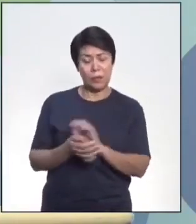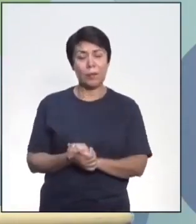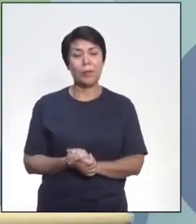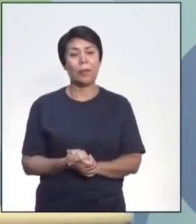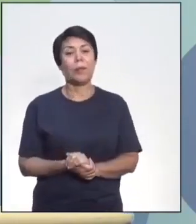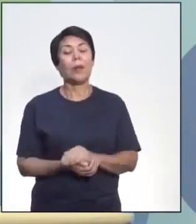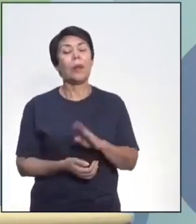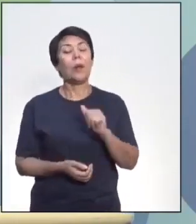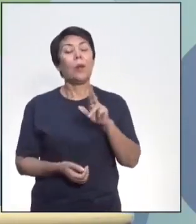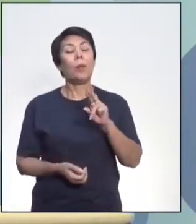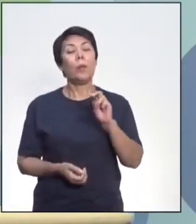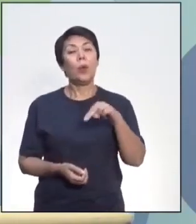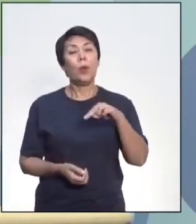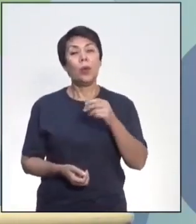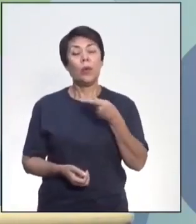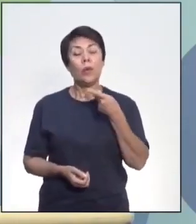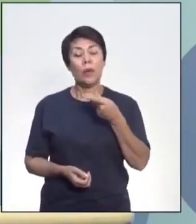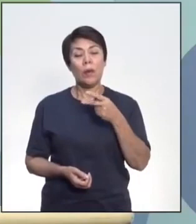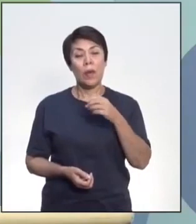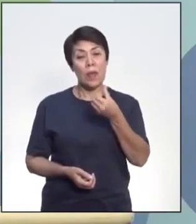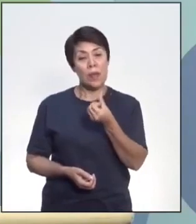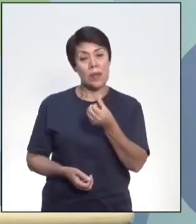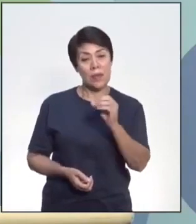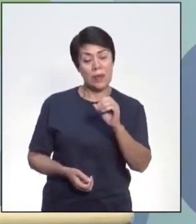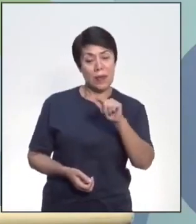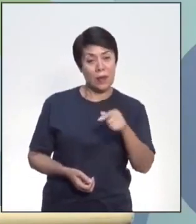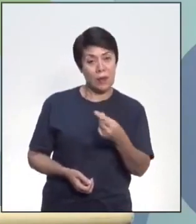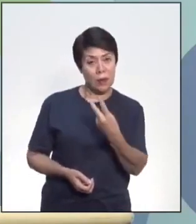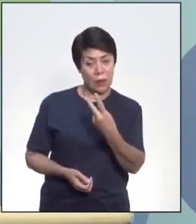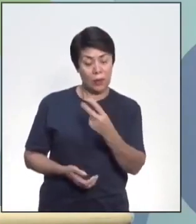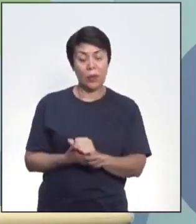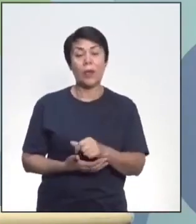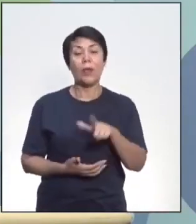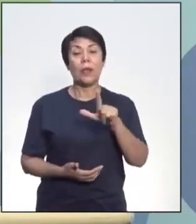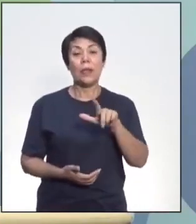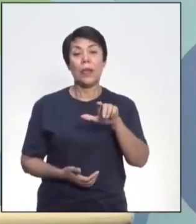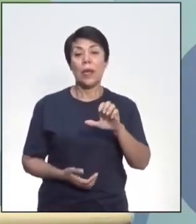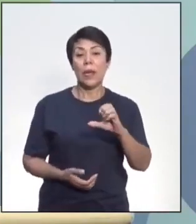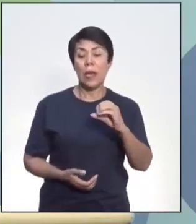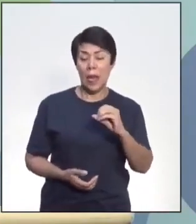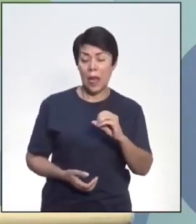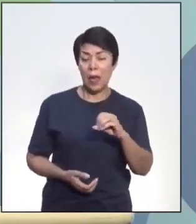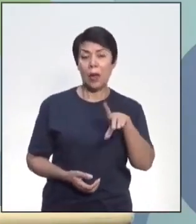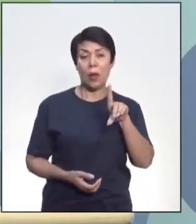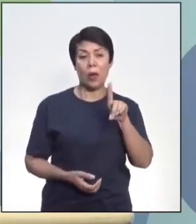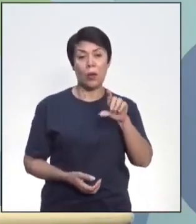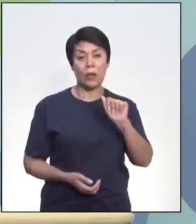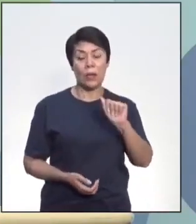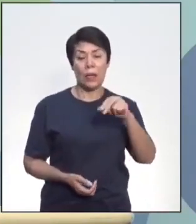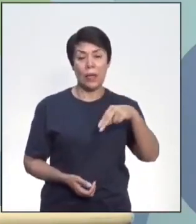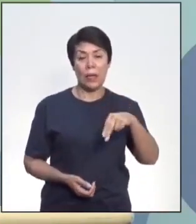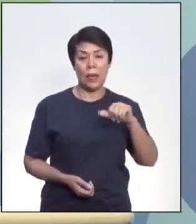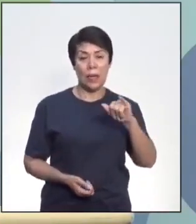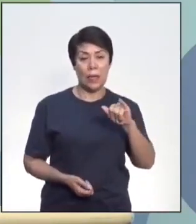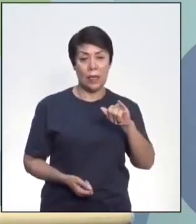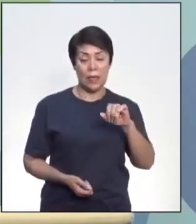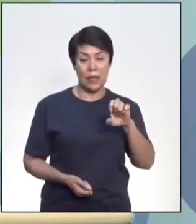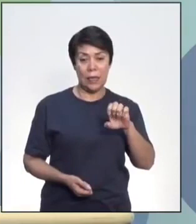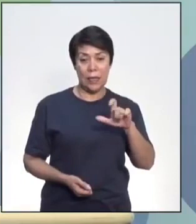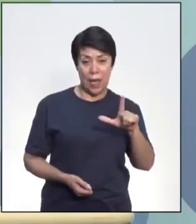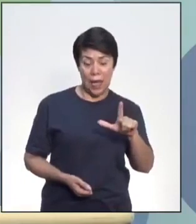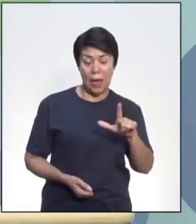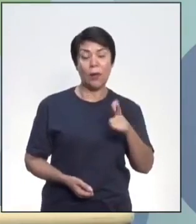tem, o Bruno disse que é 60,2, o Leonardo, o Daniel, a Letícia,